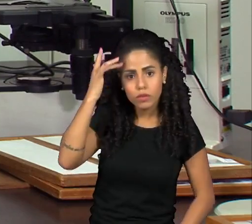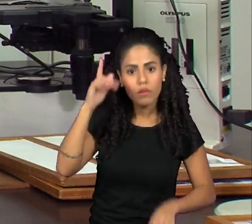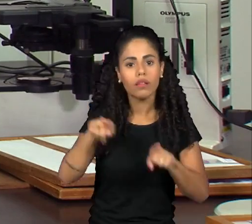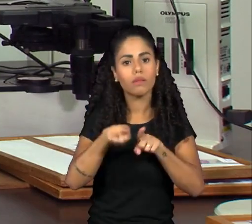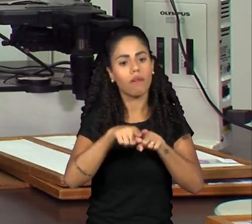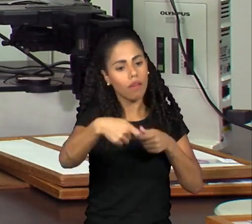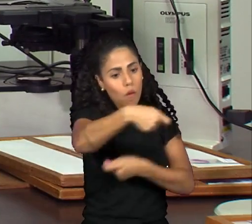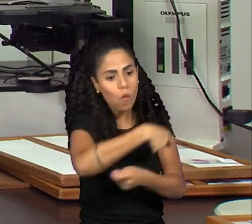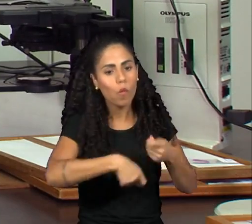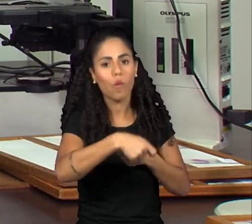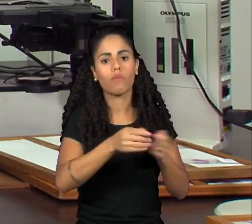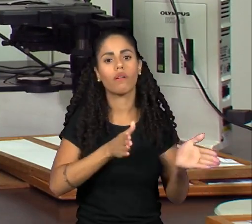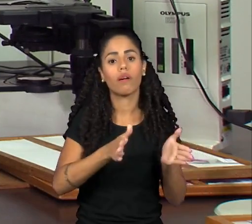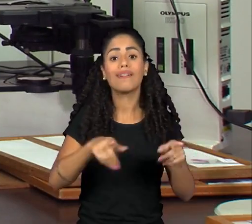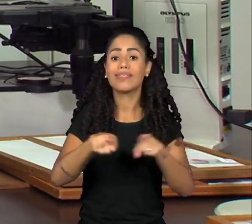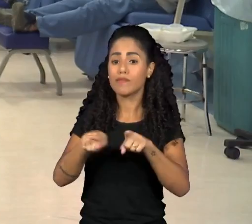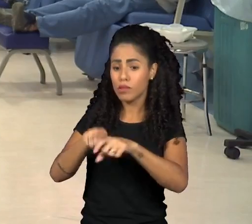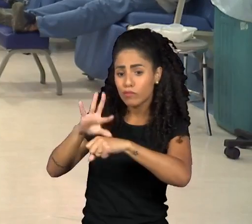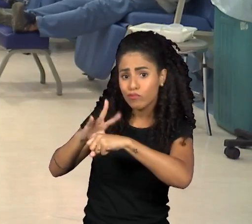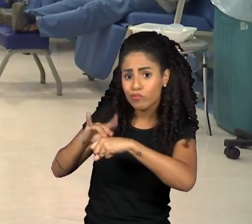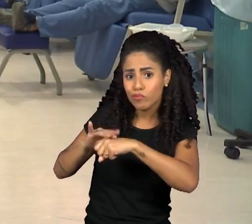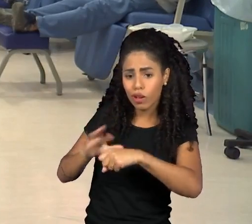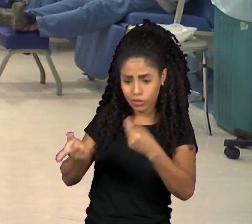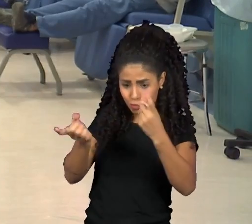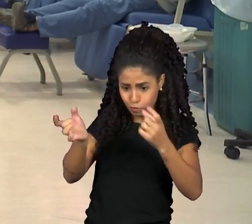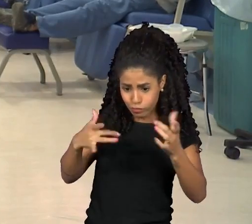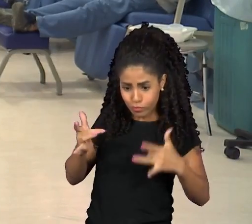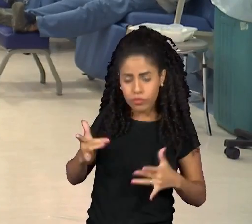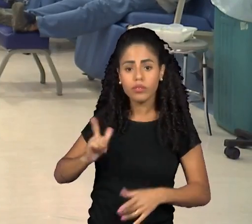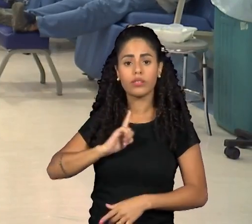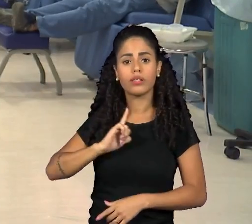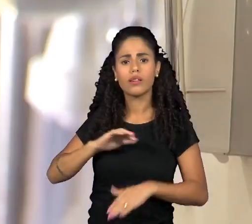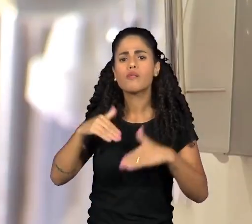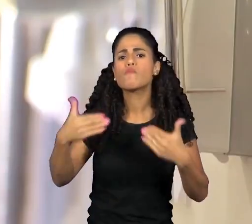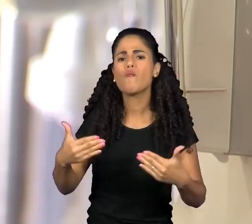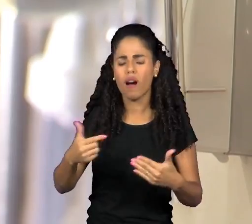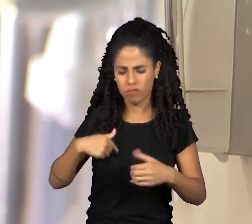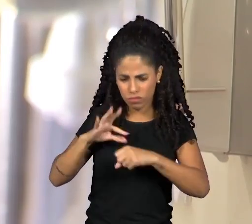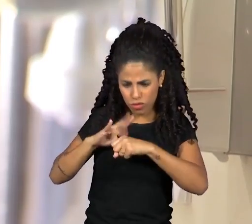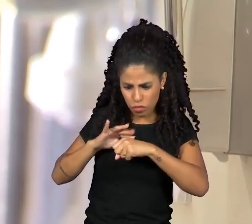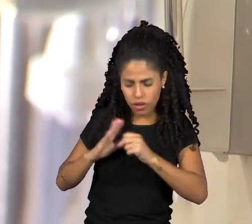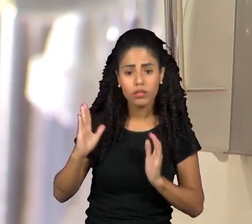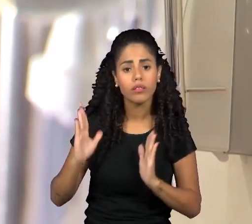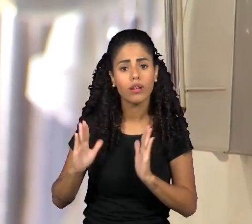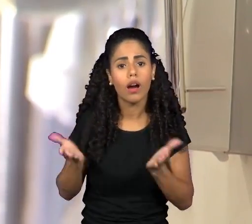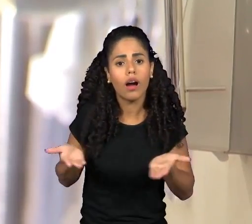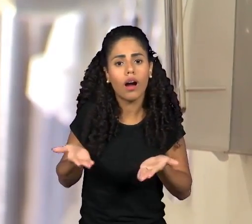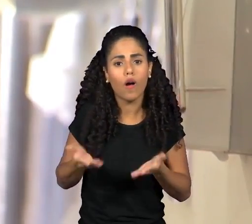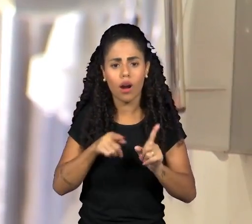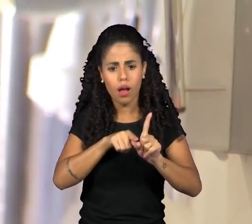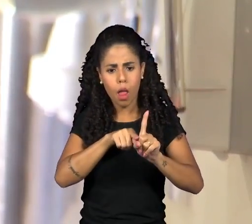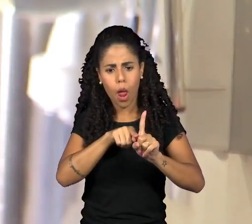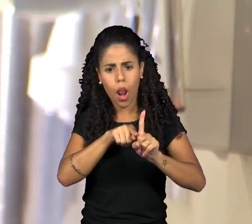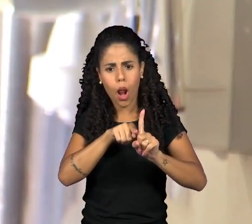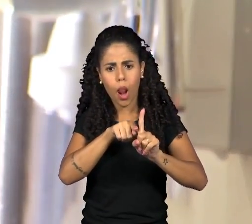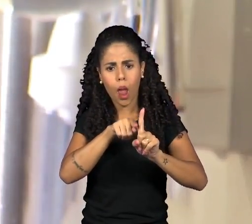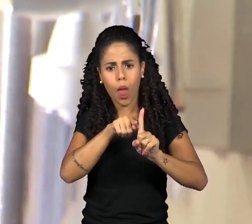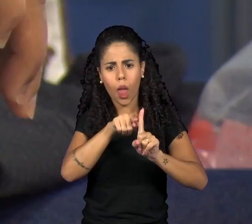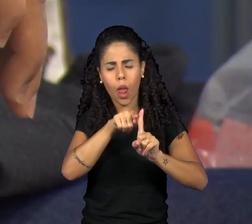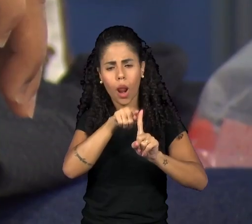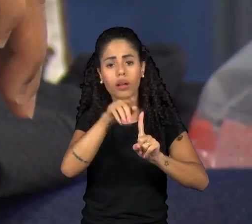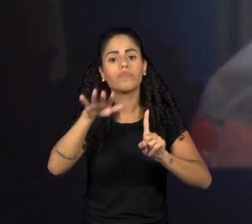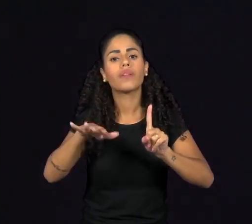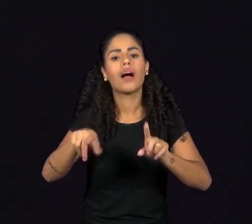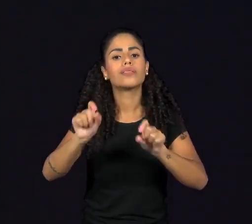econômica e das doenças que ele adquiriu. Quais são as doenças que vão ascender nesse período? Aumento da demanda